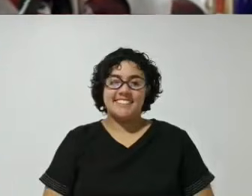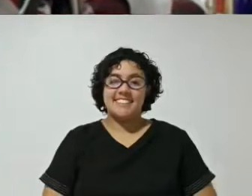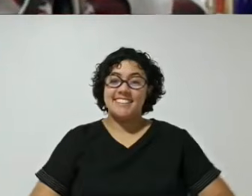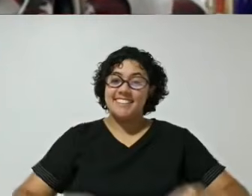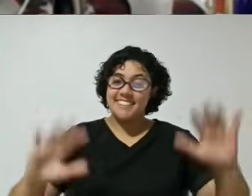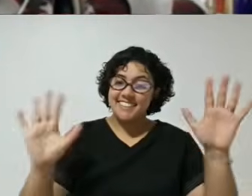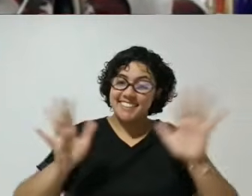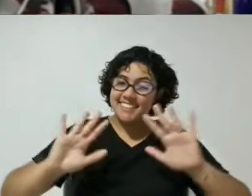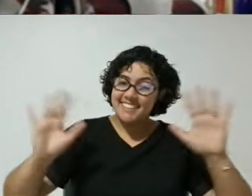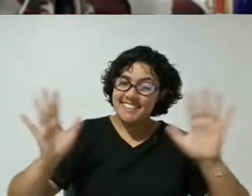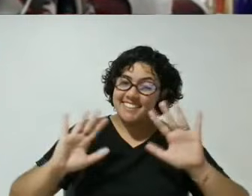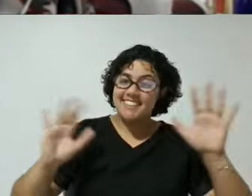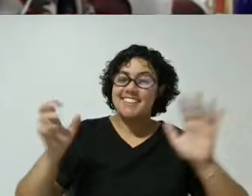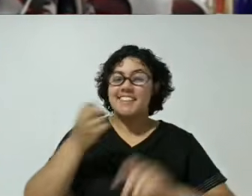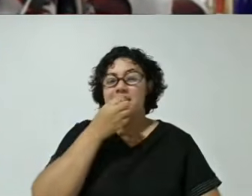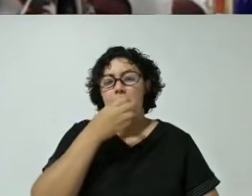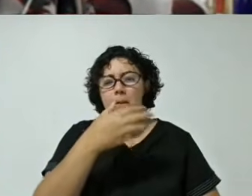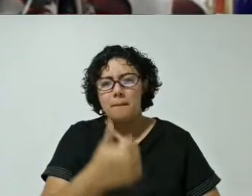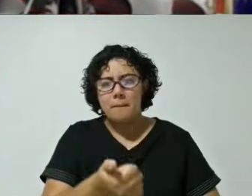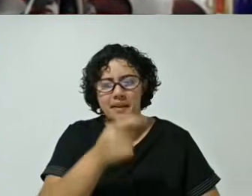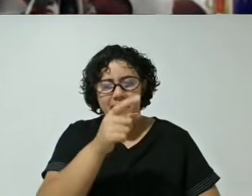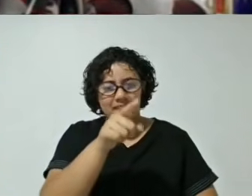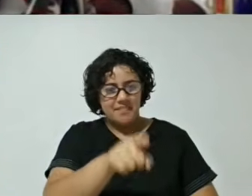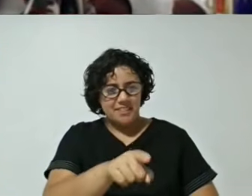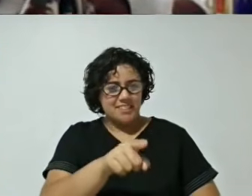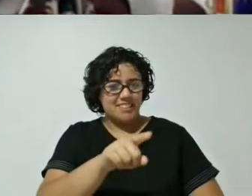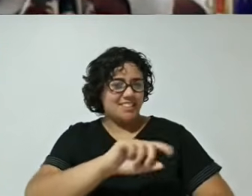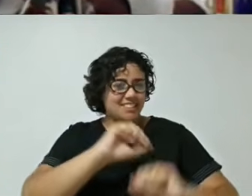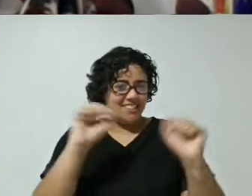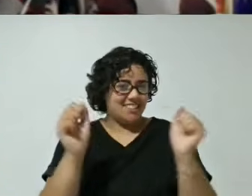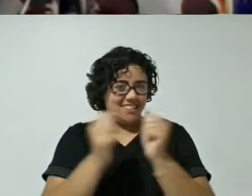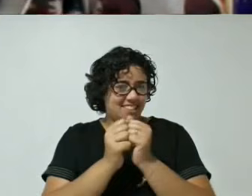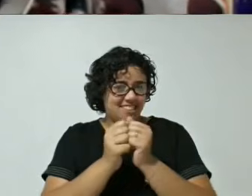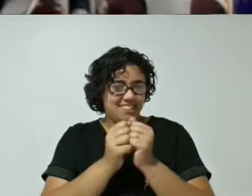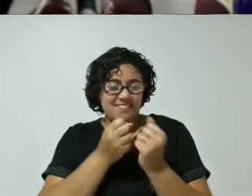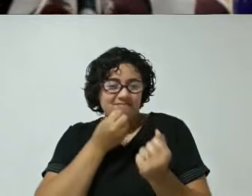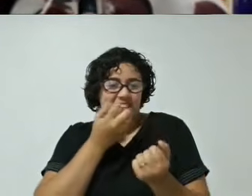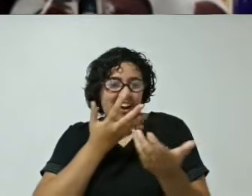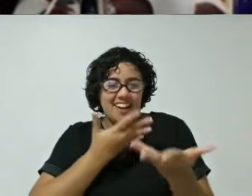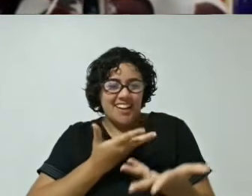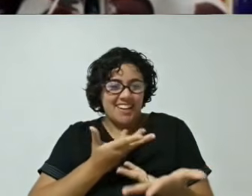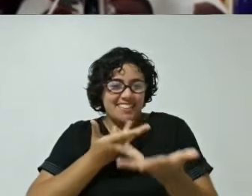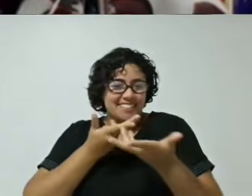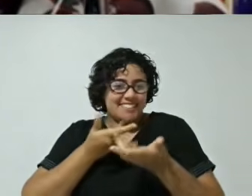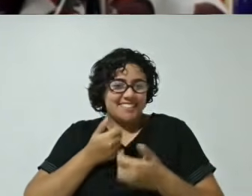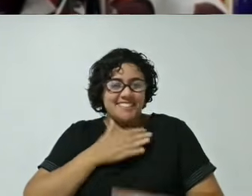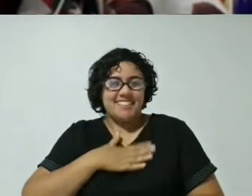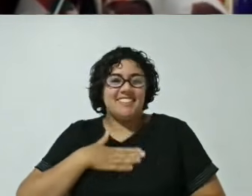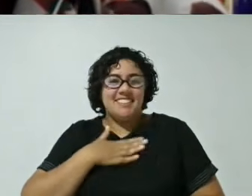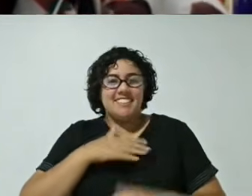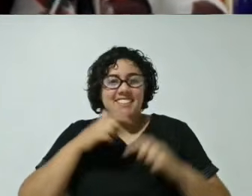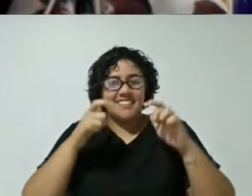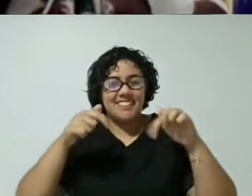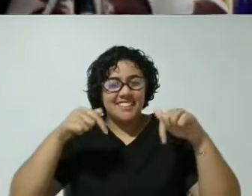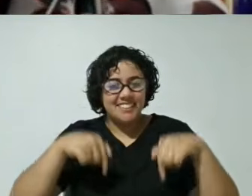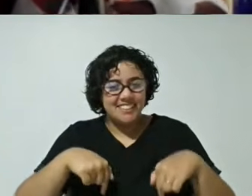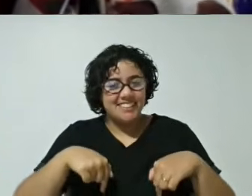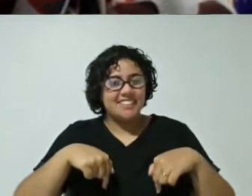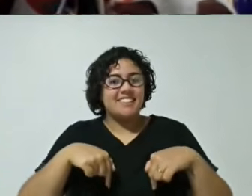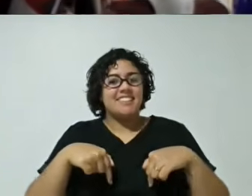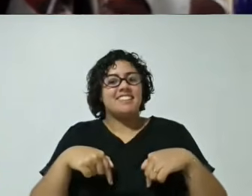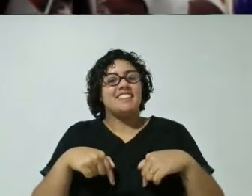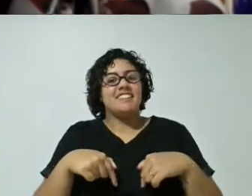Olá, olá, tudo bem com você? Que alegria, que prazer recebê-lo aqui no nosso espaço, no nosso cantinho. Seja